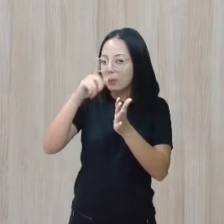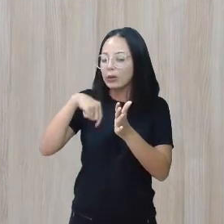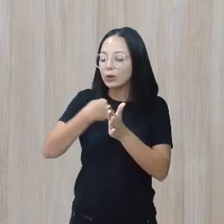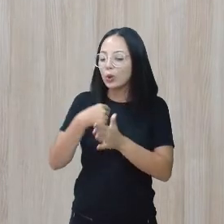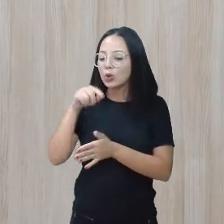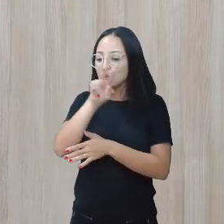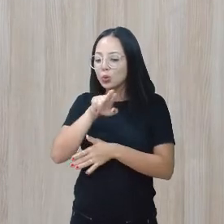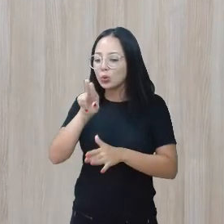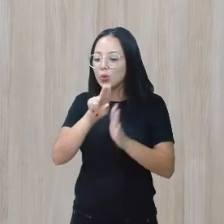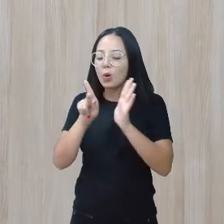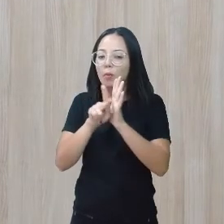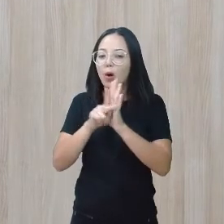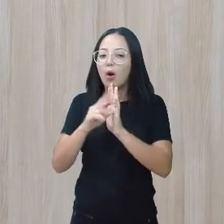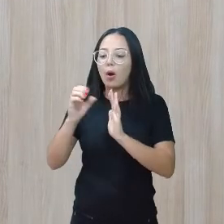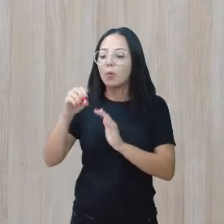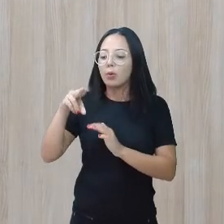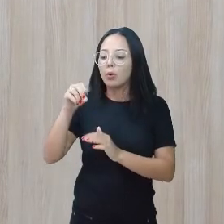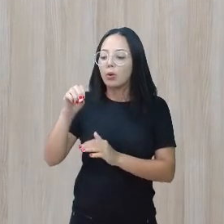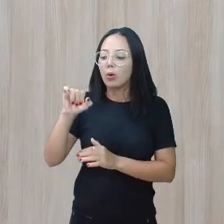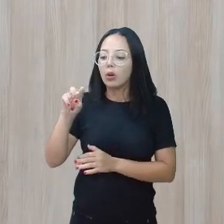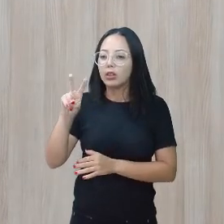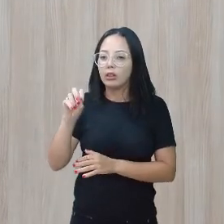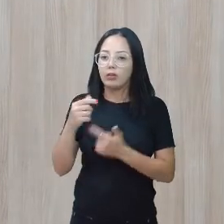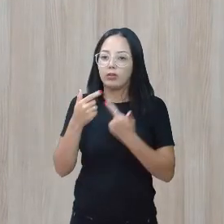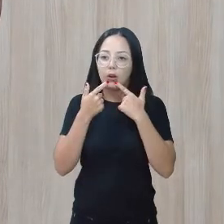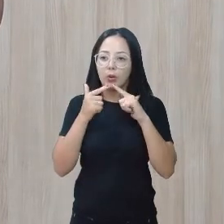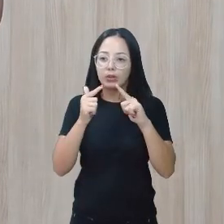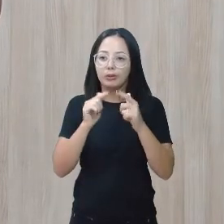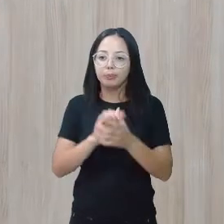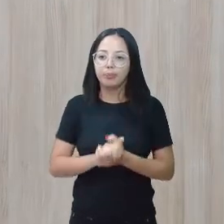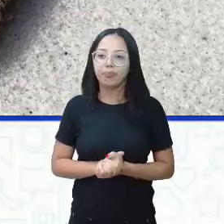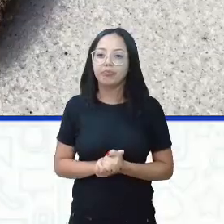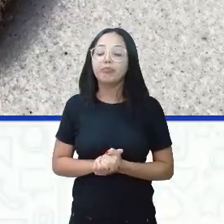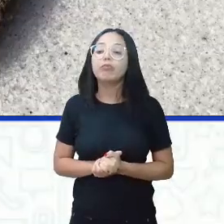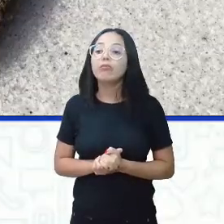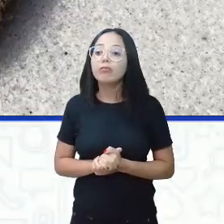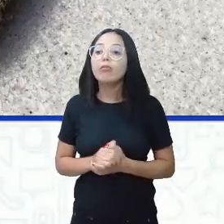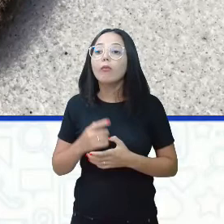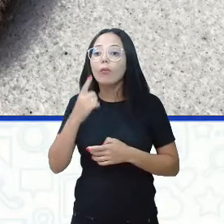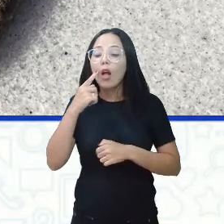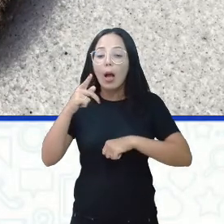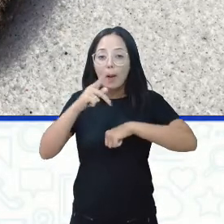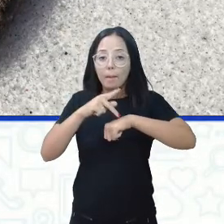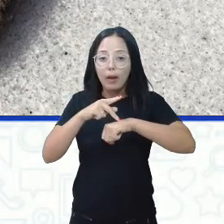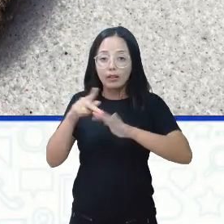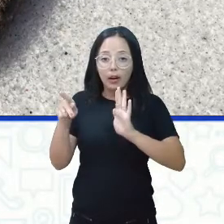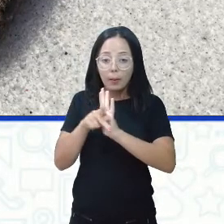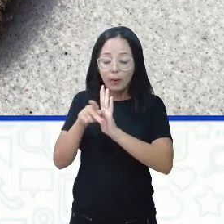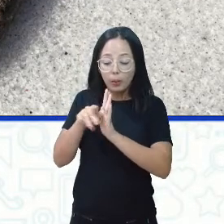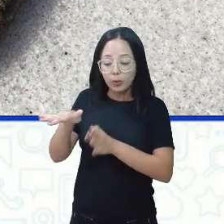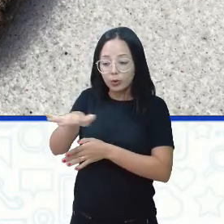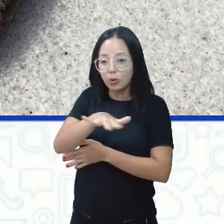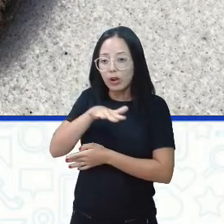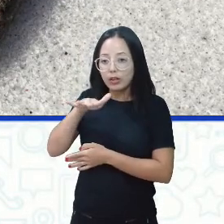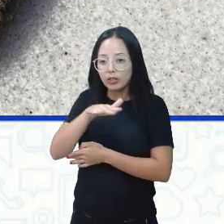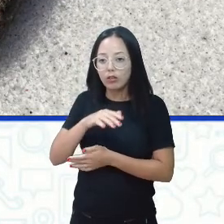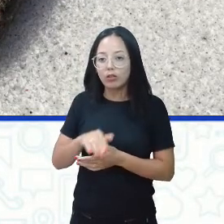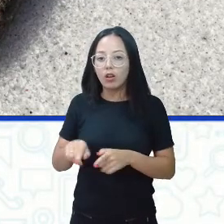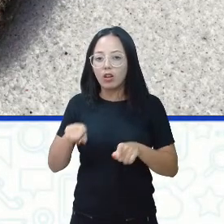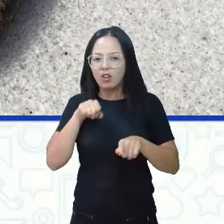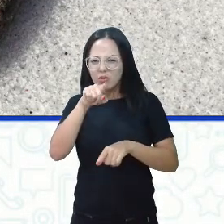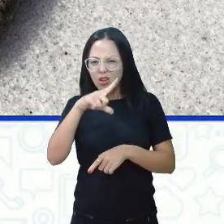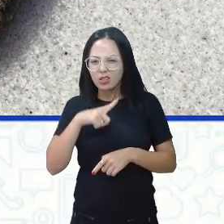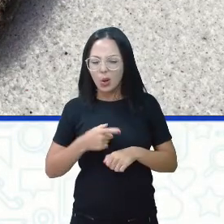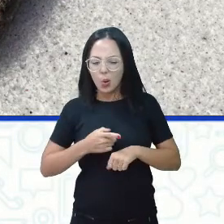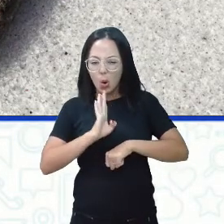uso conotativo da linguagem. Essa pedra vem de uma região isolada e você tem